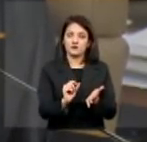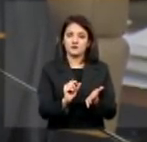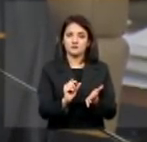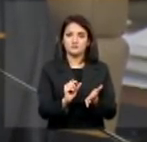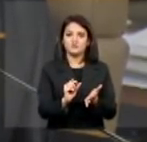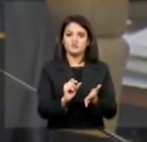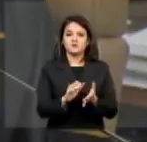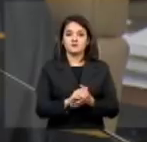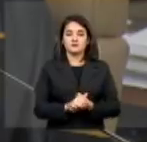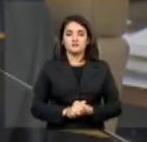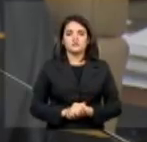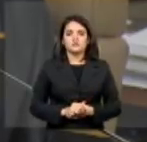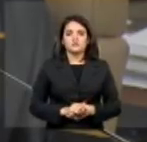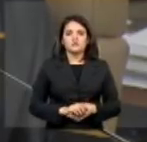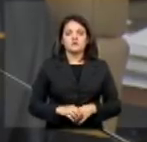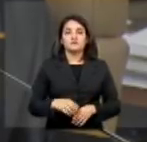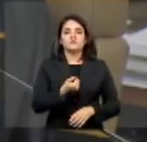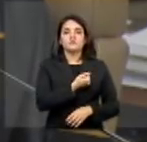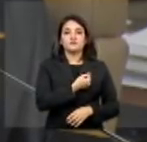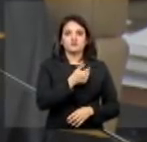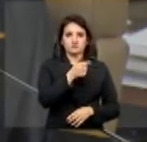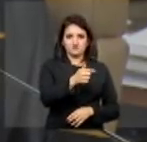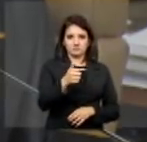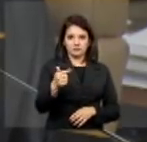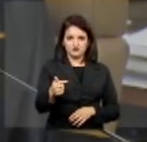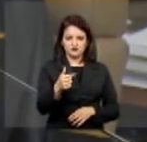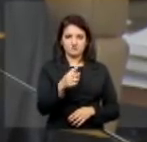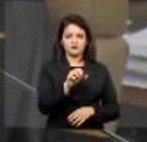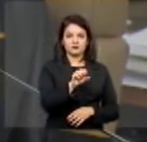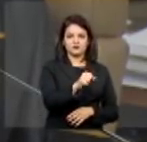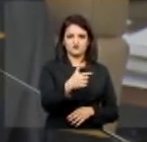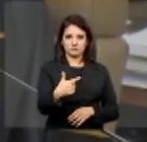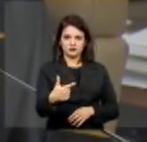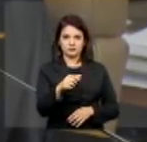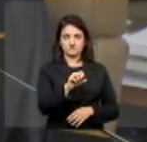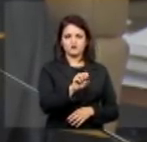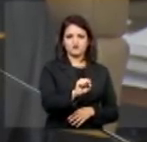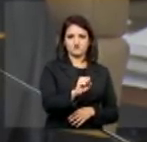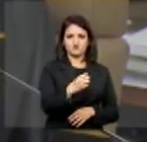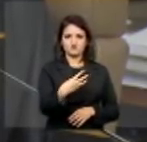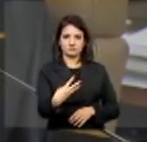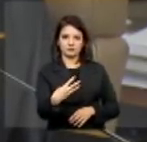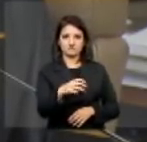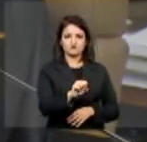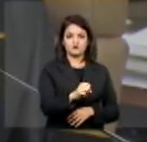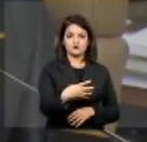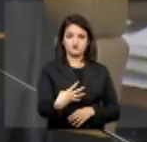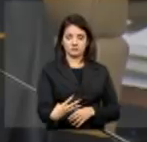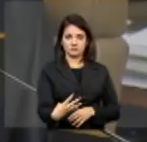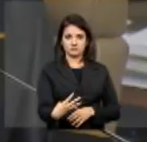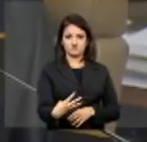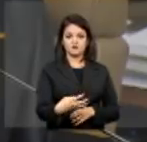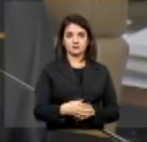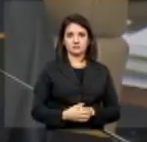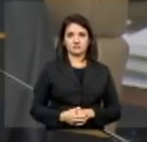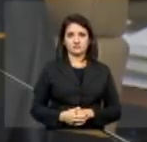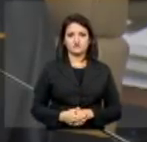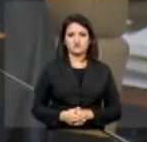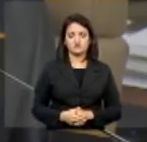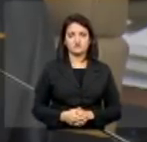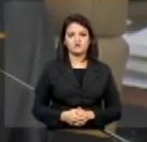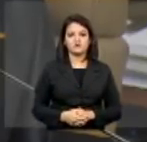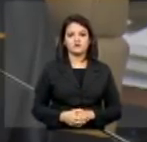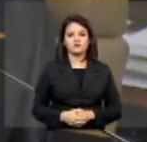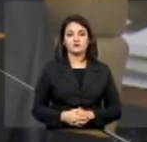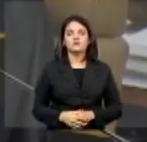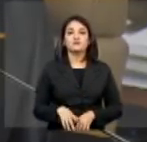esse tucci tem 77 82 83 e 84 da sentença a princípio